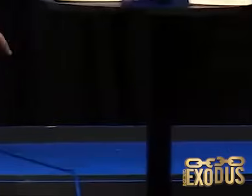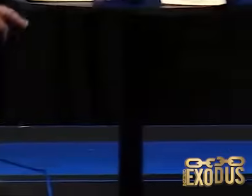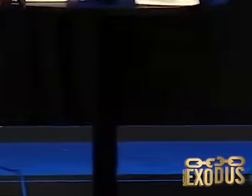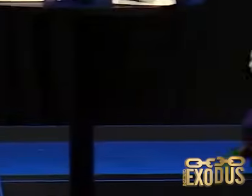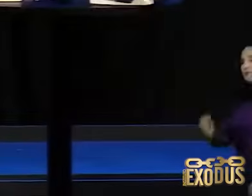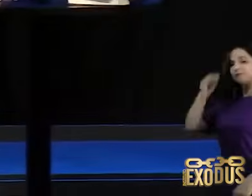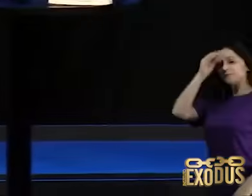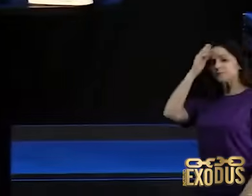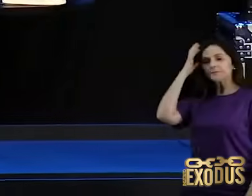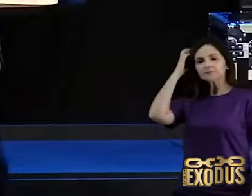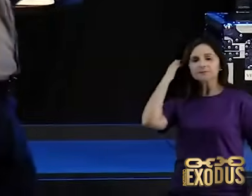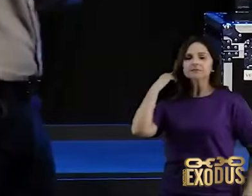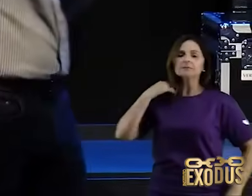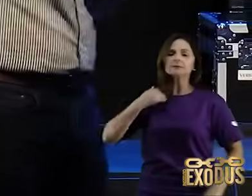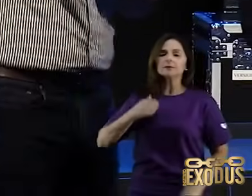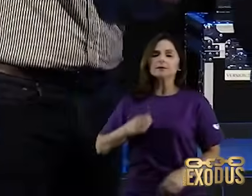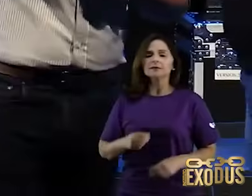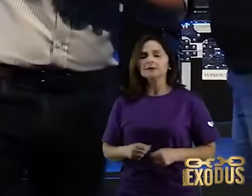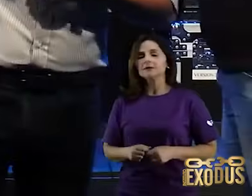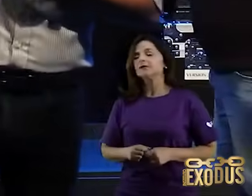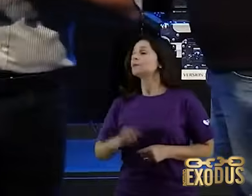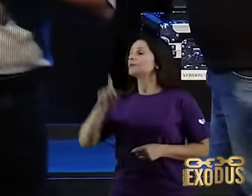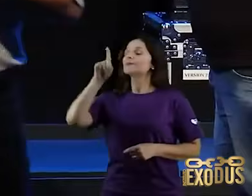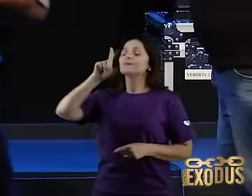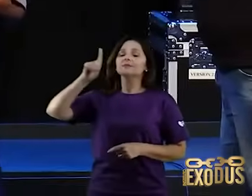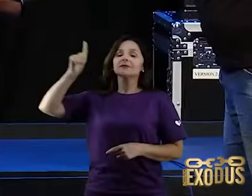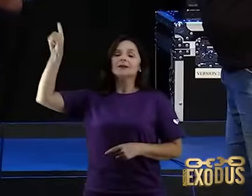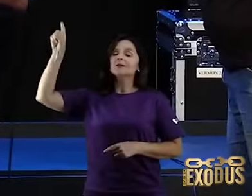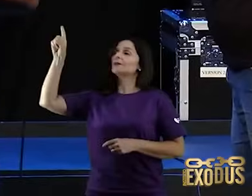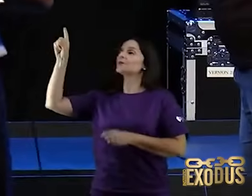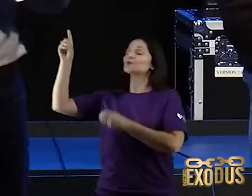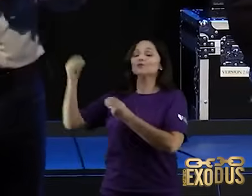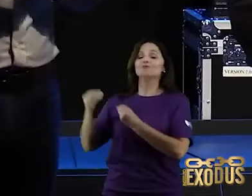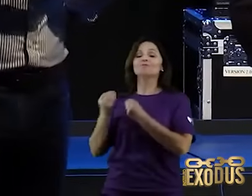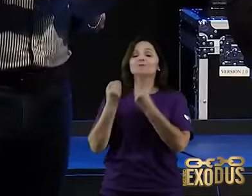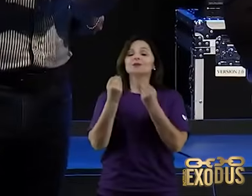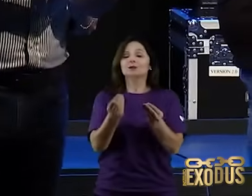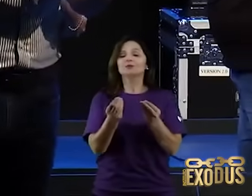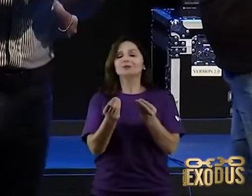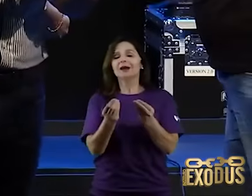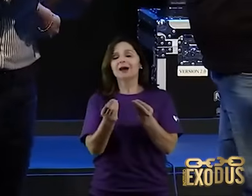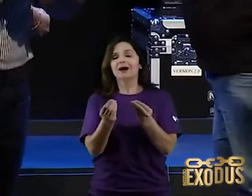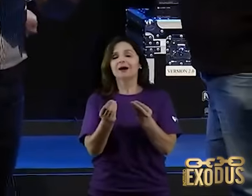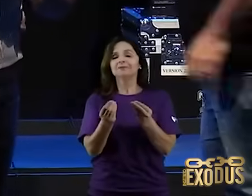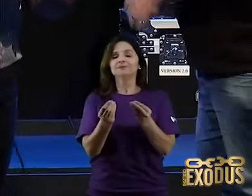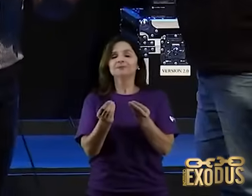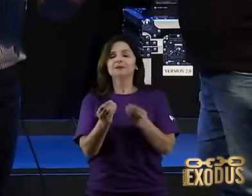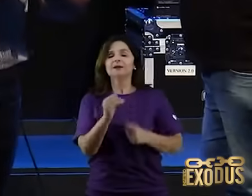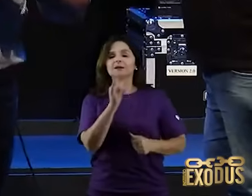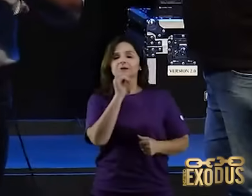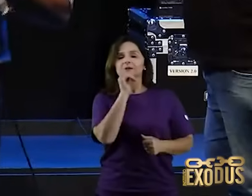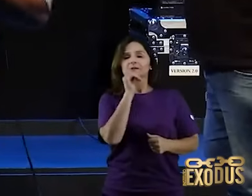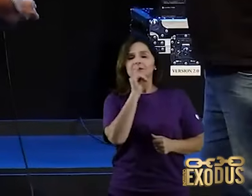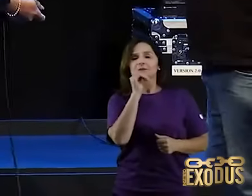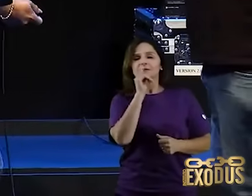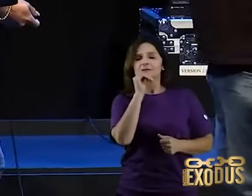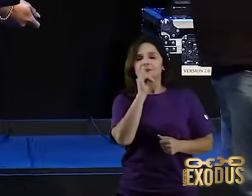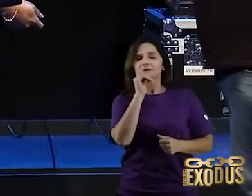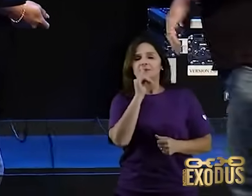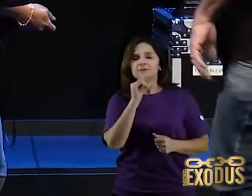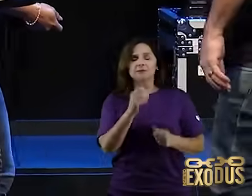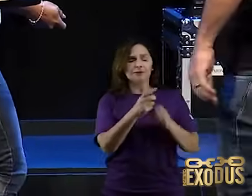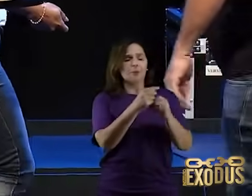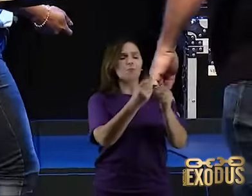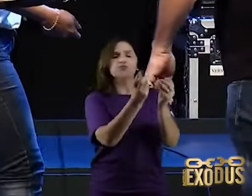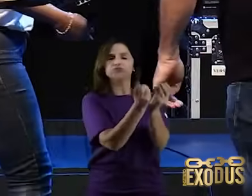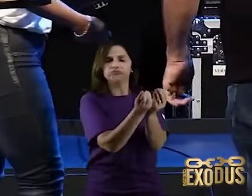já jogou Uno quem já jogou Uno aqui jogou Uno aquele baralho não é isso aquela carta Às vezes você sai com uma